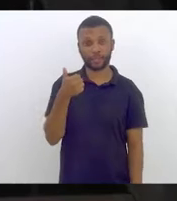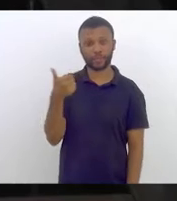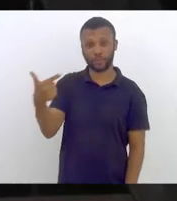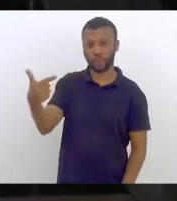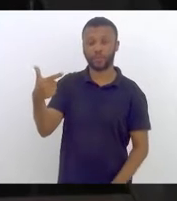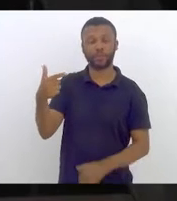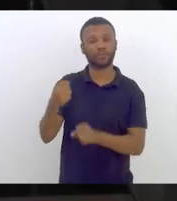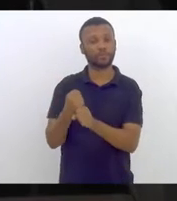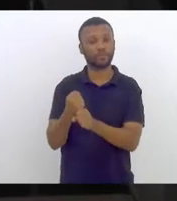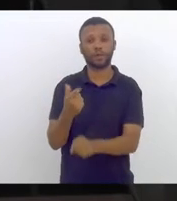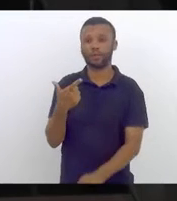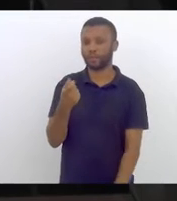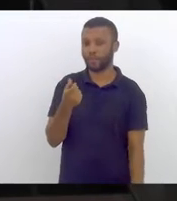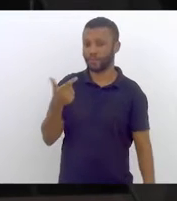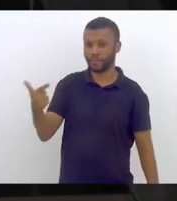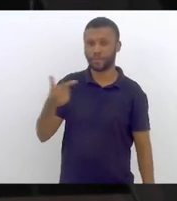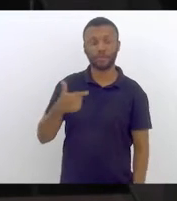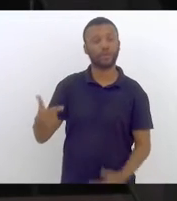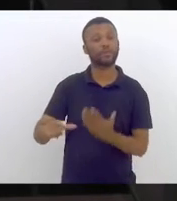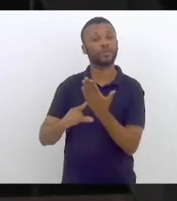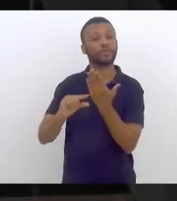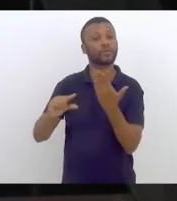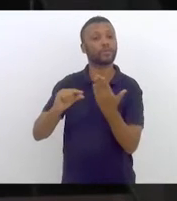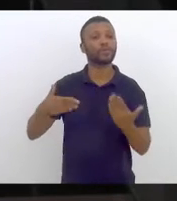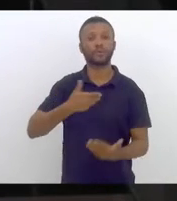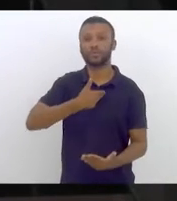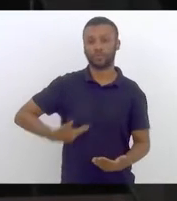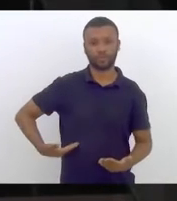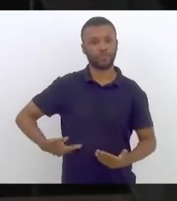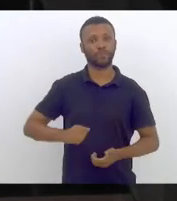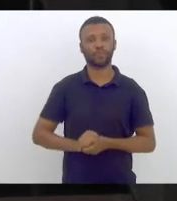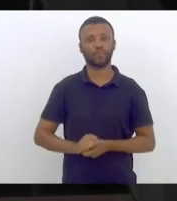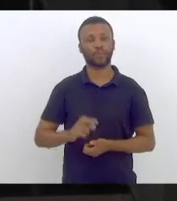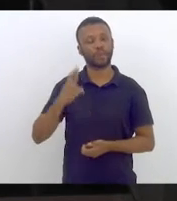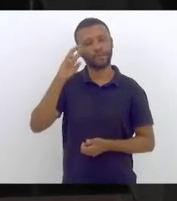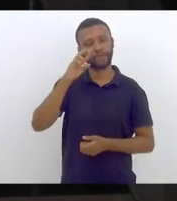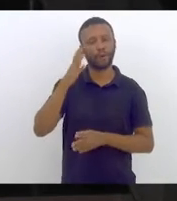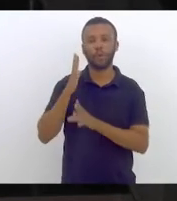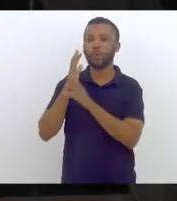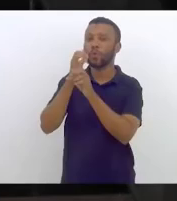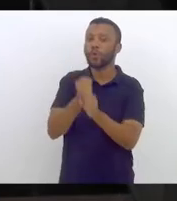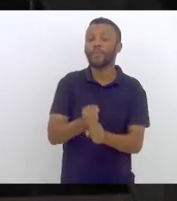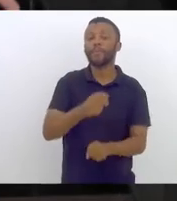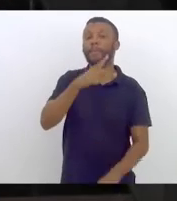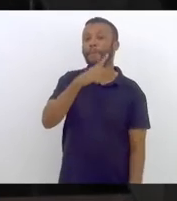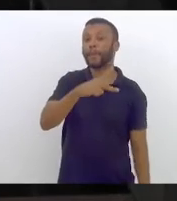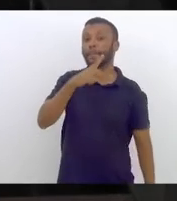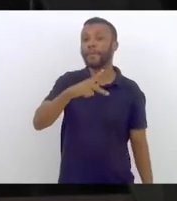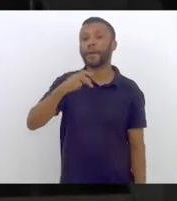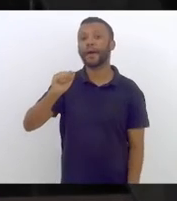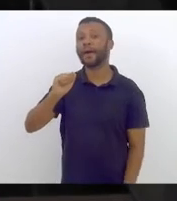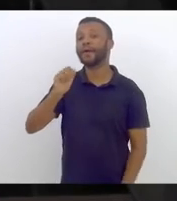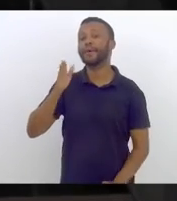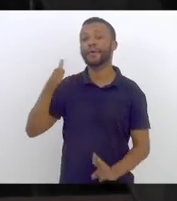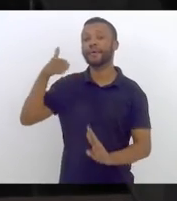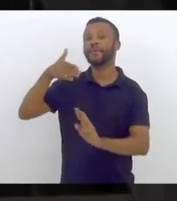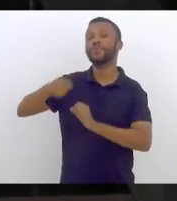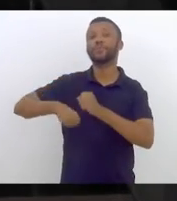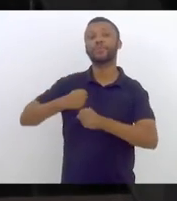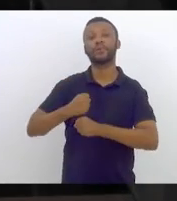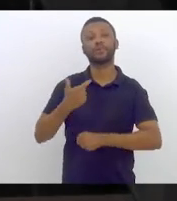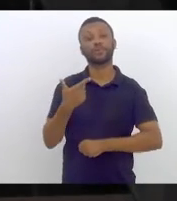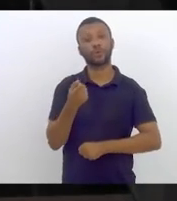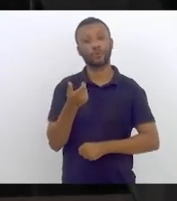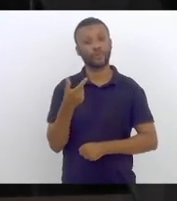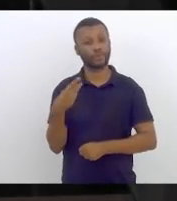de 22 do Poder Executivo, que é a revisão do PPA para 2023, já que